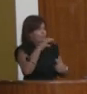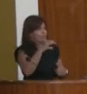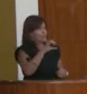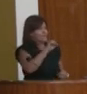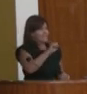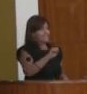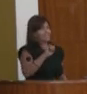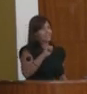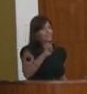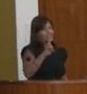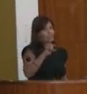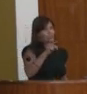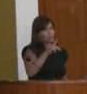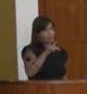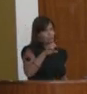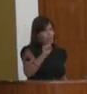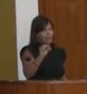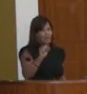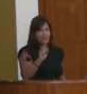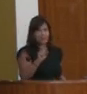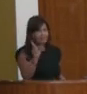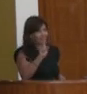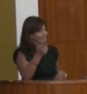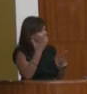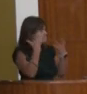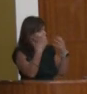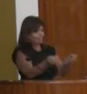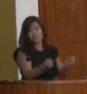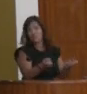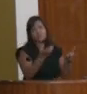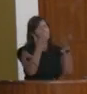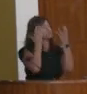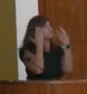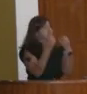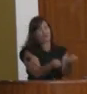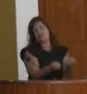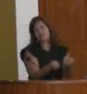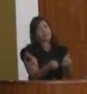na Justiça. É isso que fica...